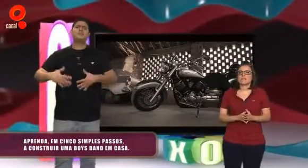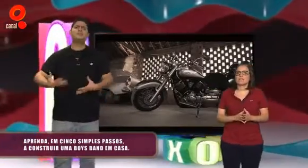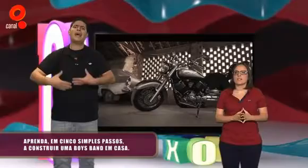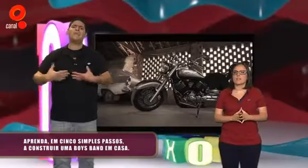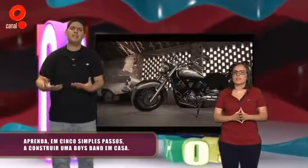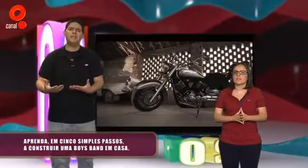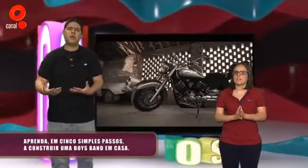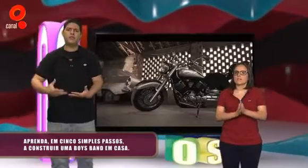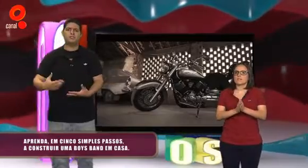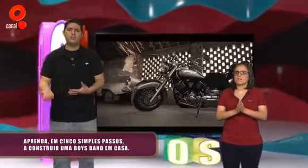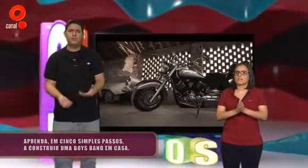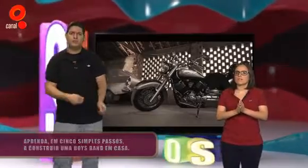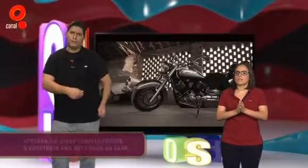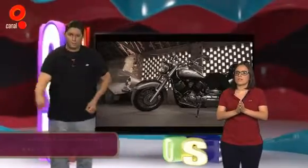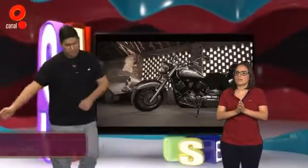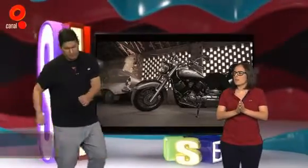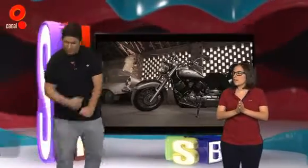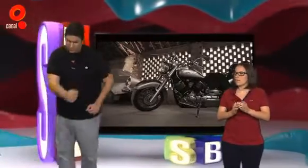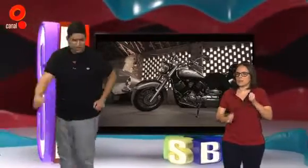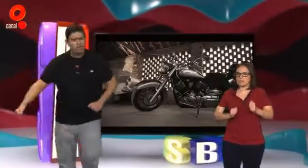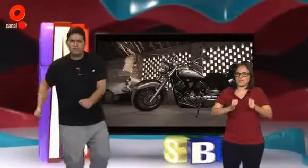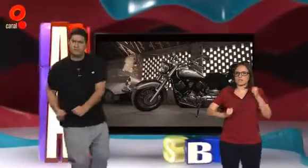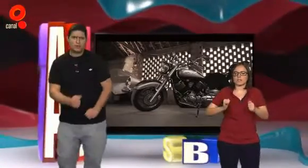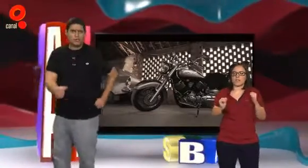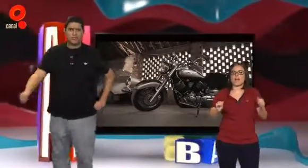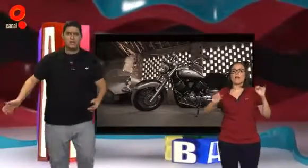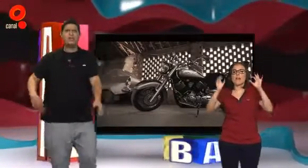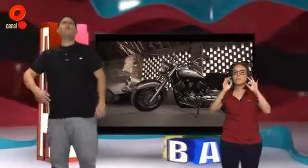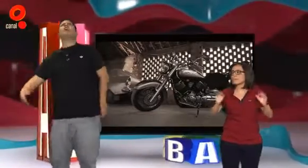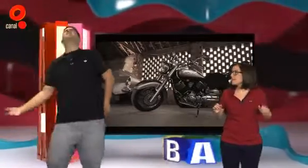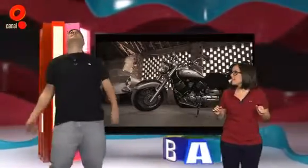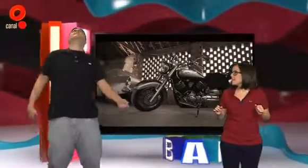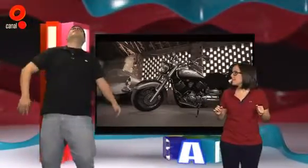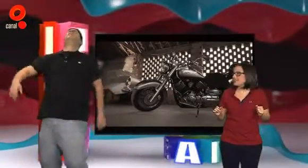precisamos rapidamente qualquer coisa que o programa uma coisa assim para depois